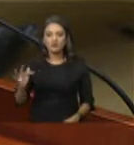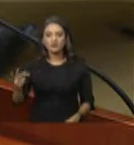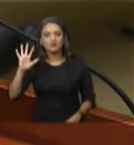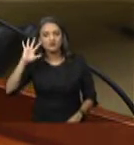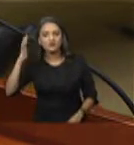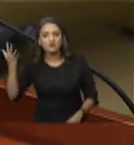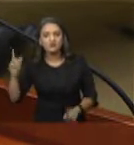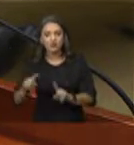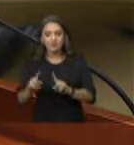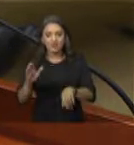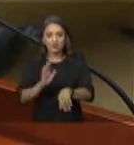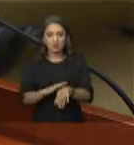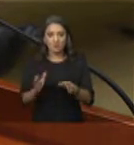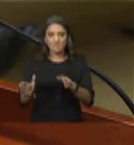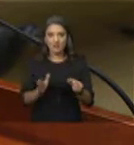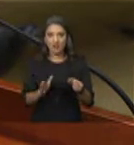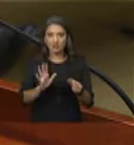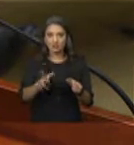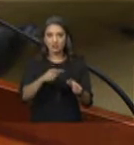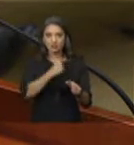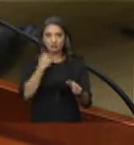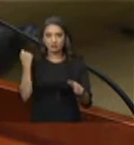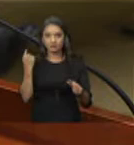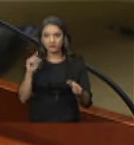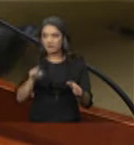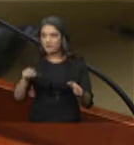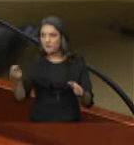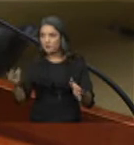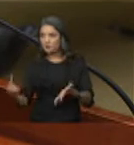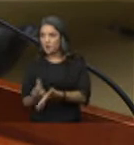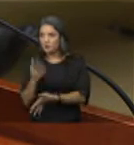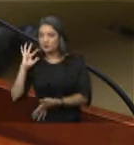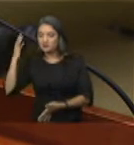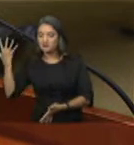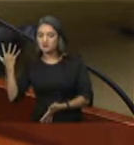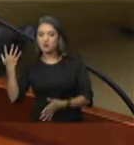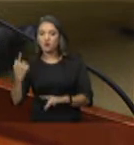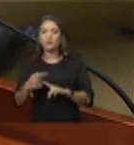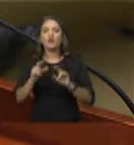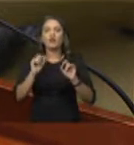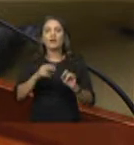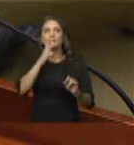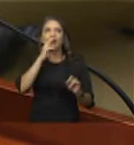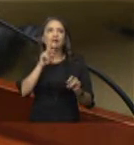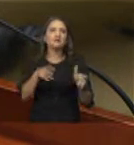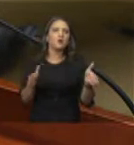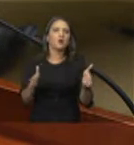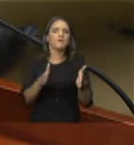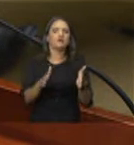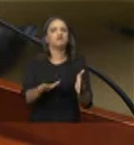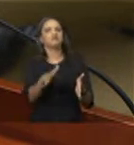o prazo decadencial isso seria dilatar o braço